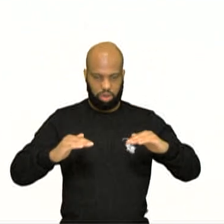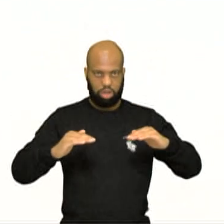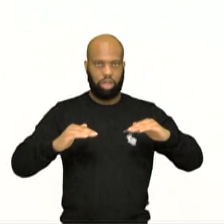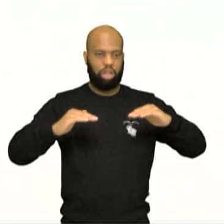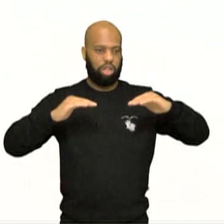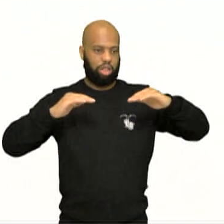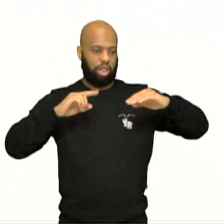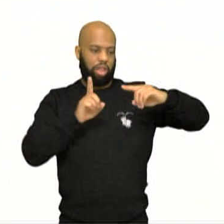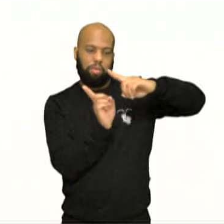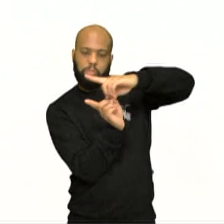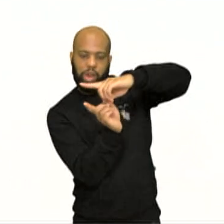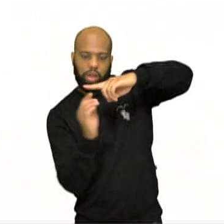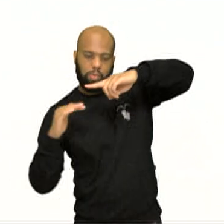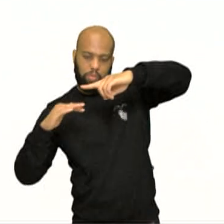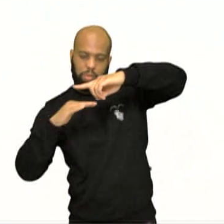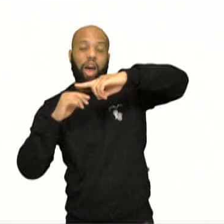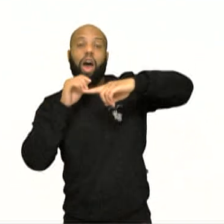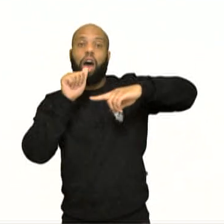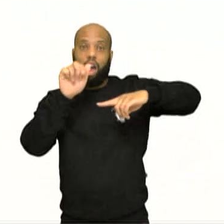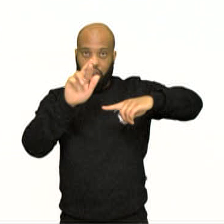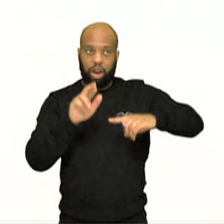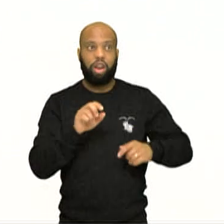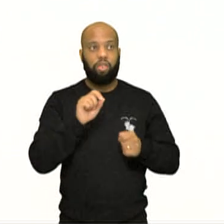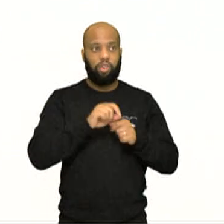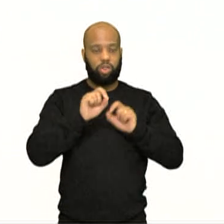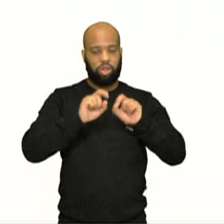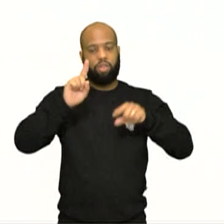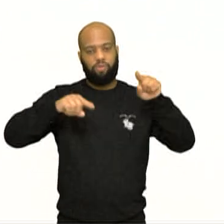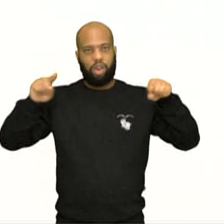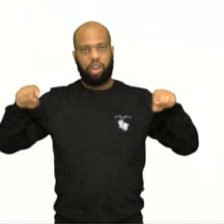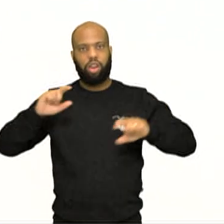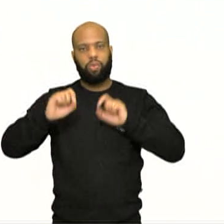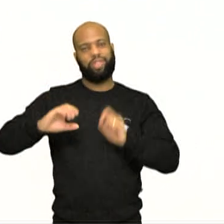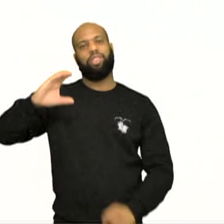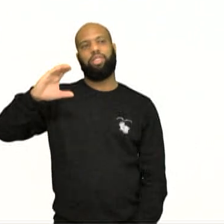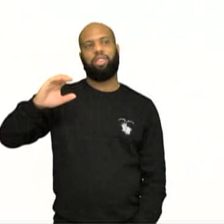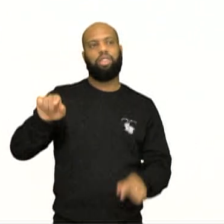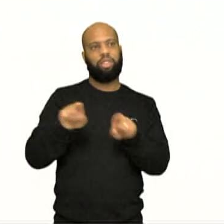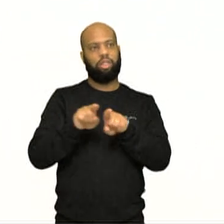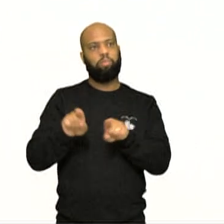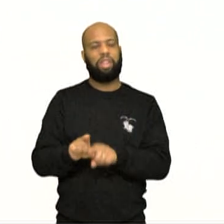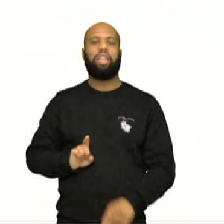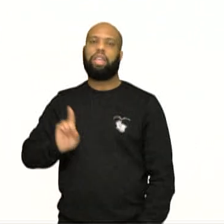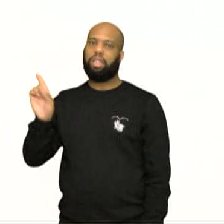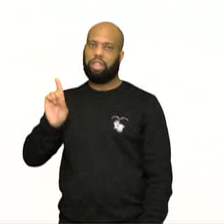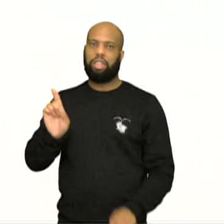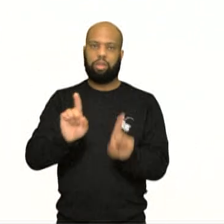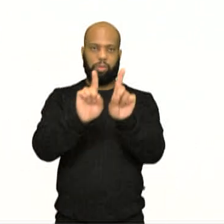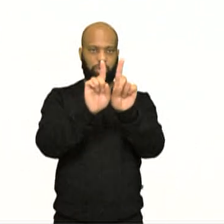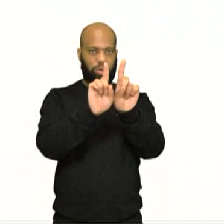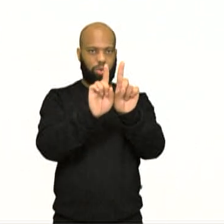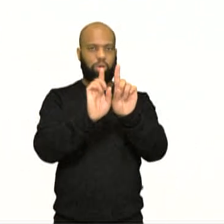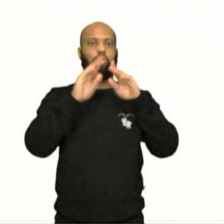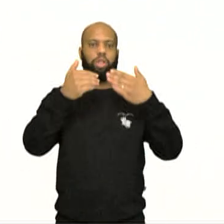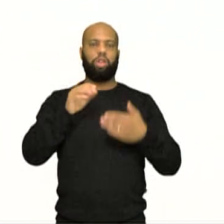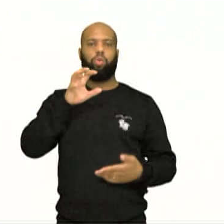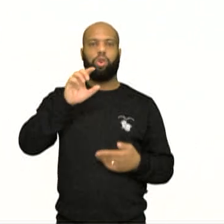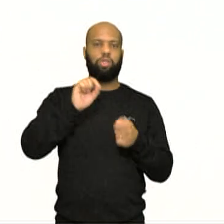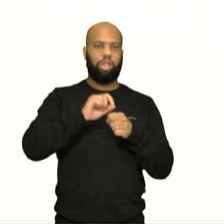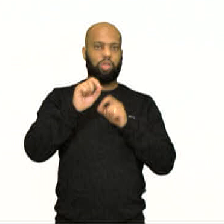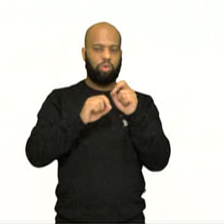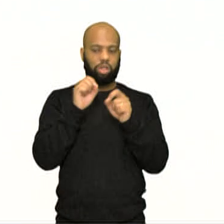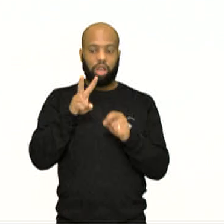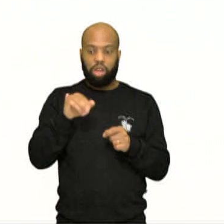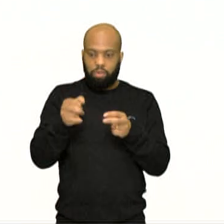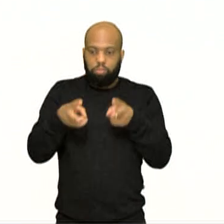do capacitor, tá? Então isso vai fazer variar a capacitância desse capacitor aqui. Isso faz então, o sensor